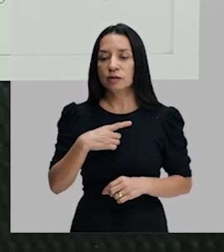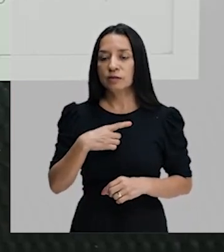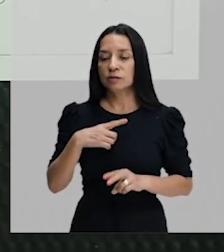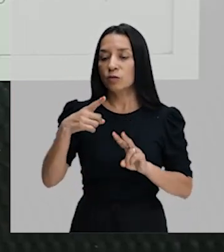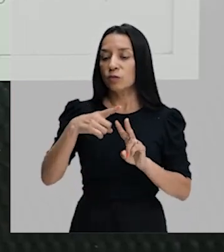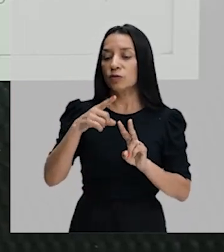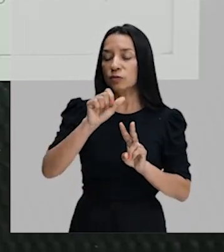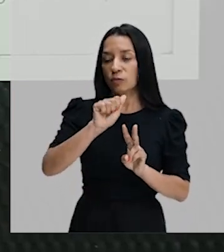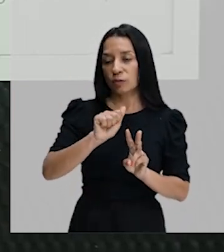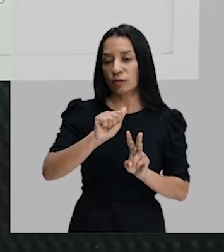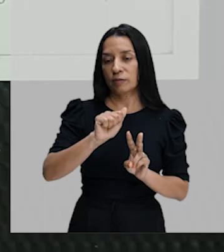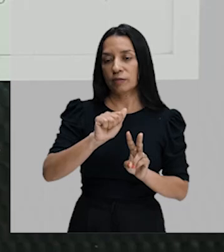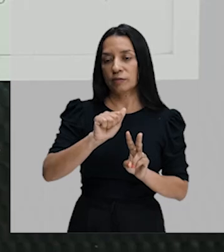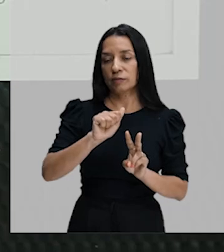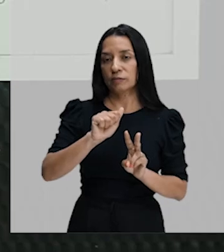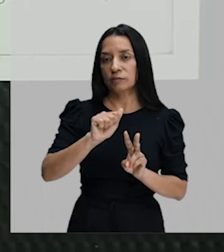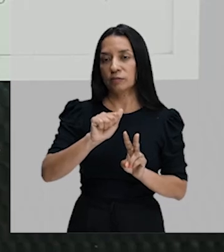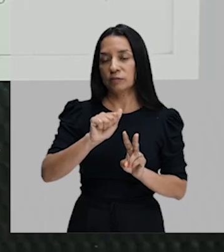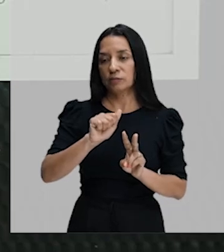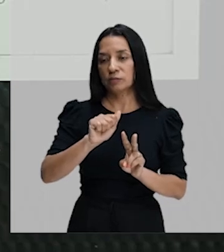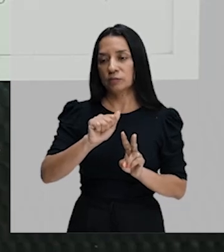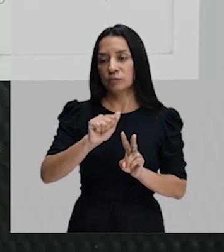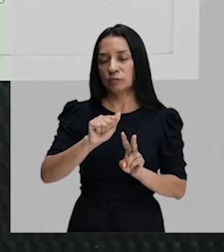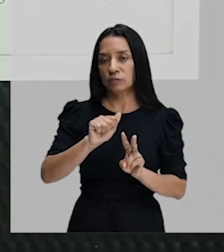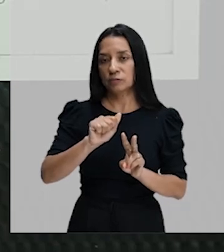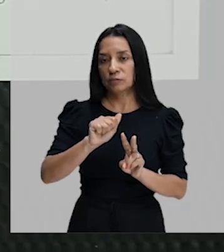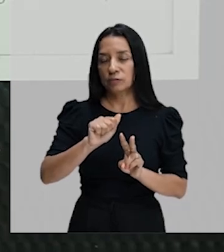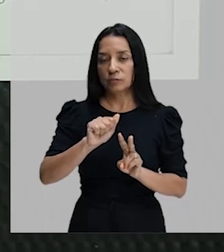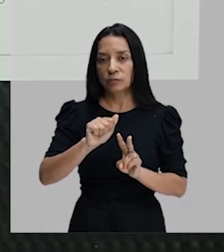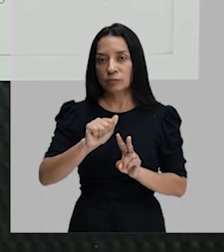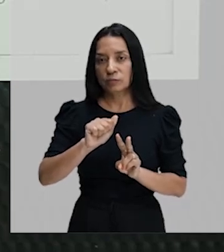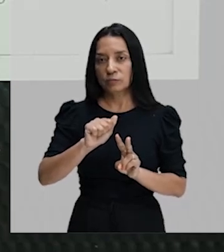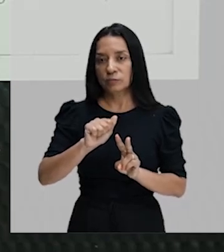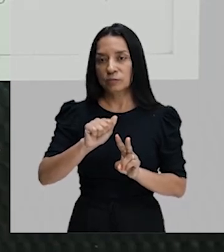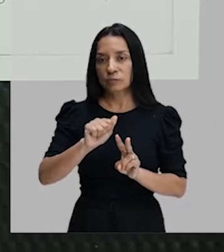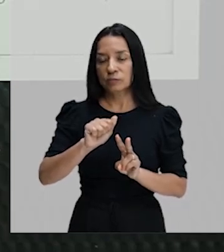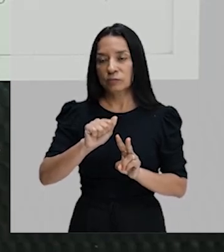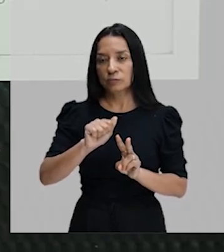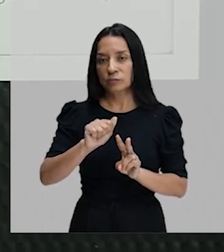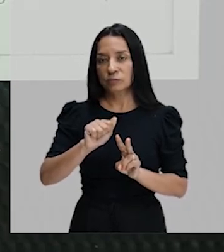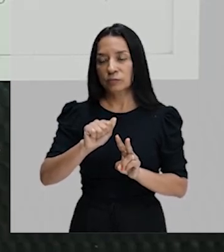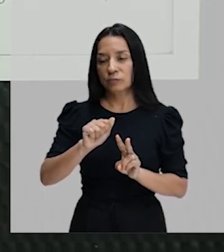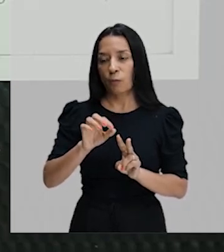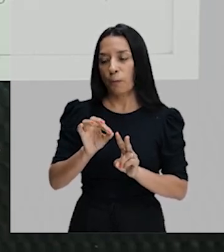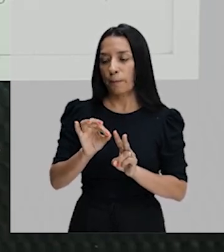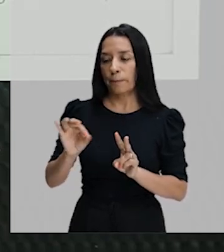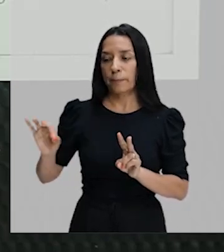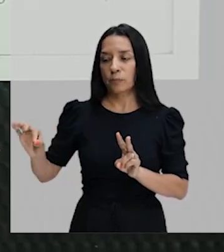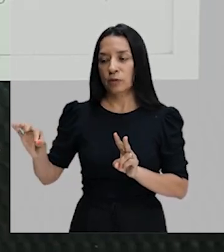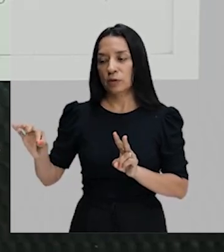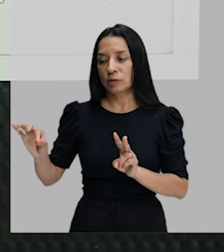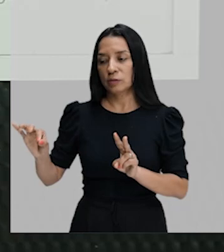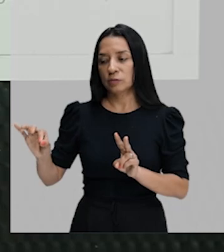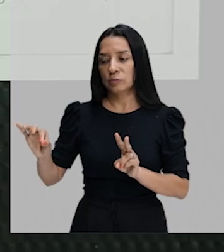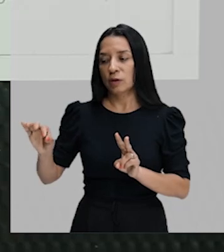que aponta para um lado e o vetor B que aponta para o outro, ó.